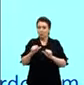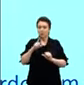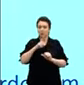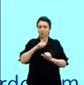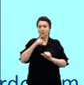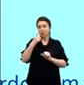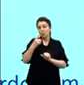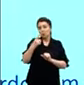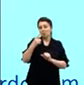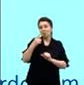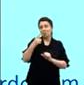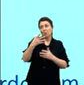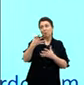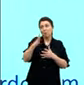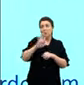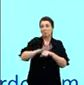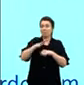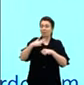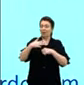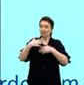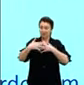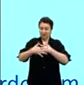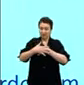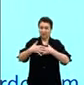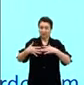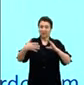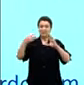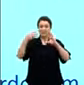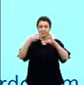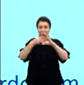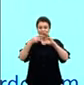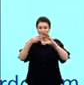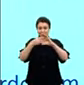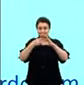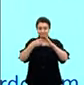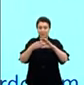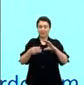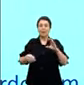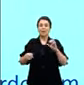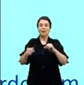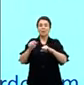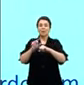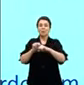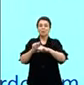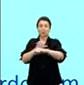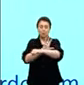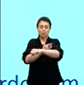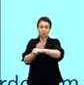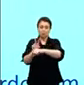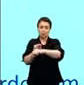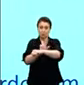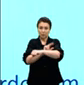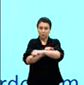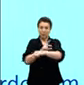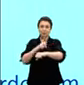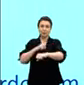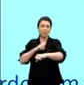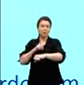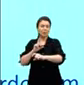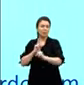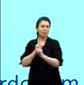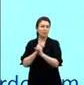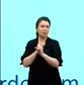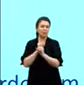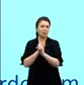uma ou mais camadas celulares. No tecido muscular estriado, esquelético, nós vemos